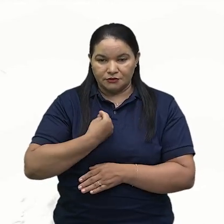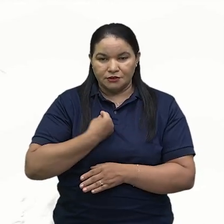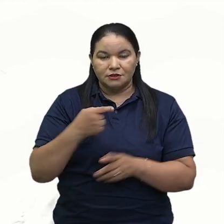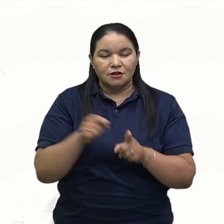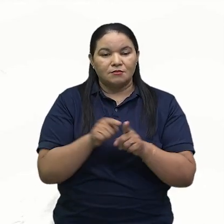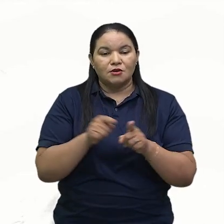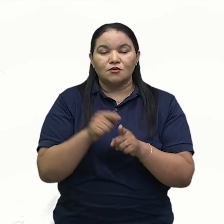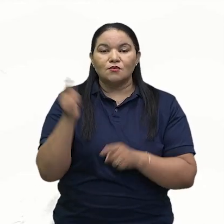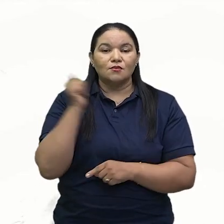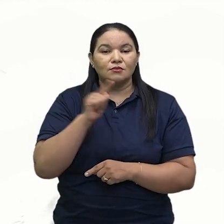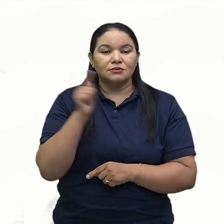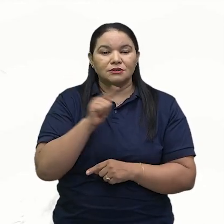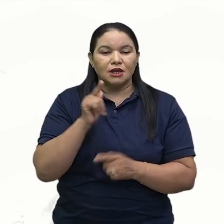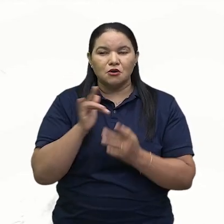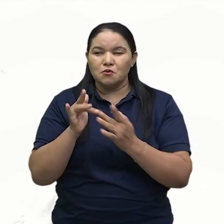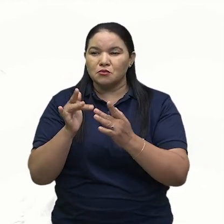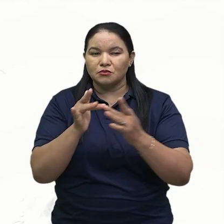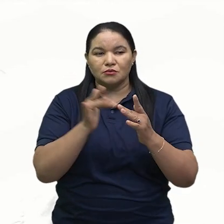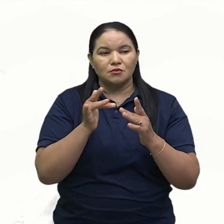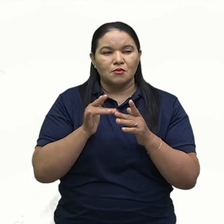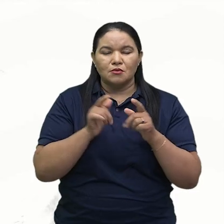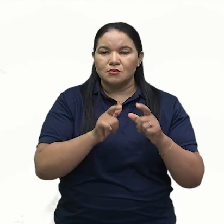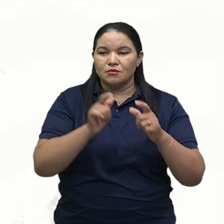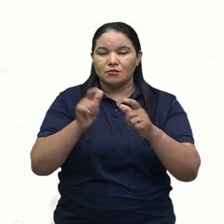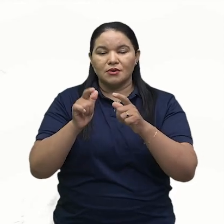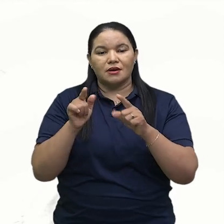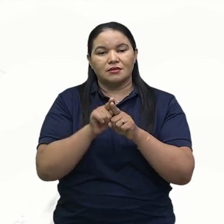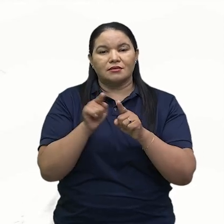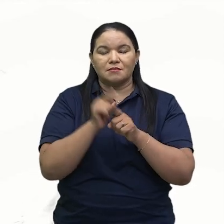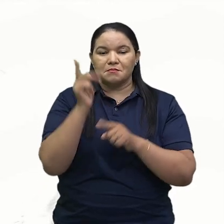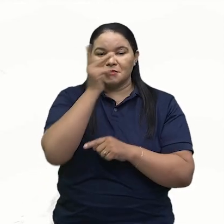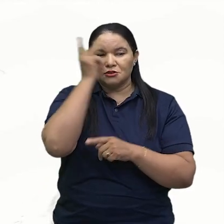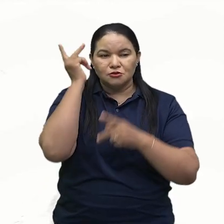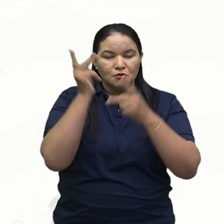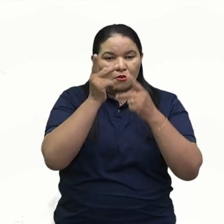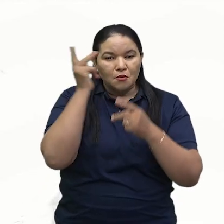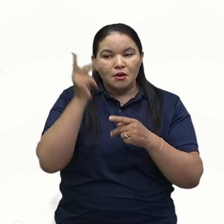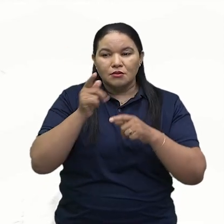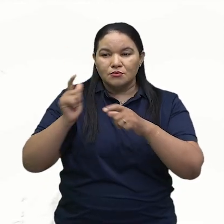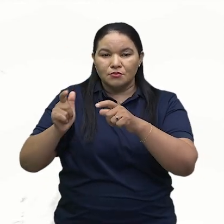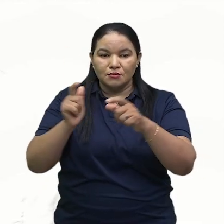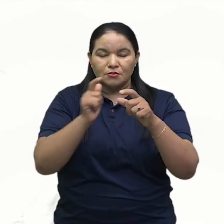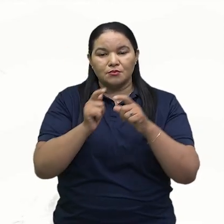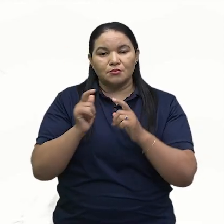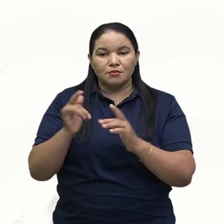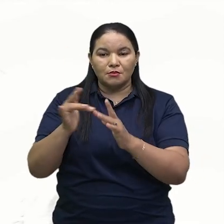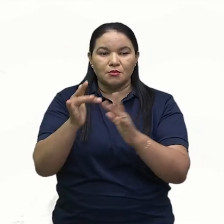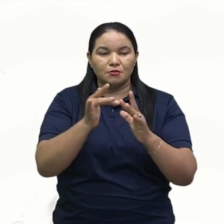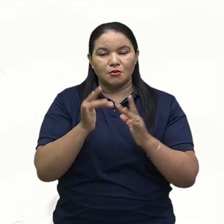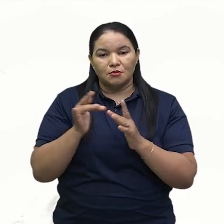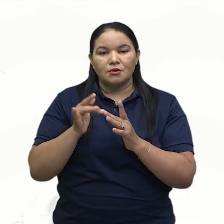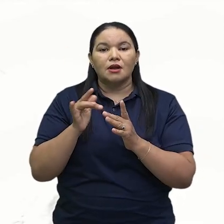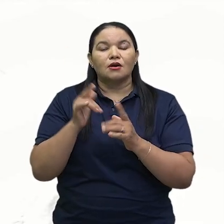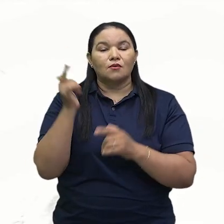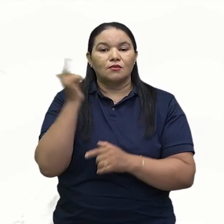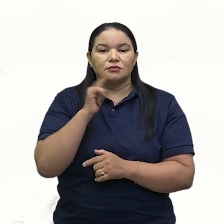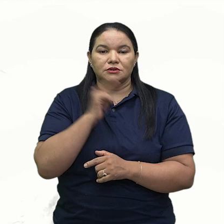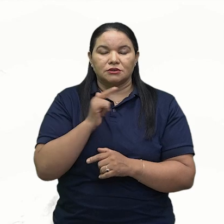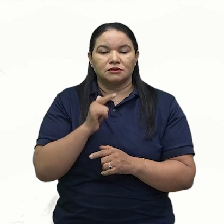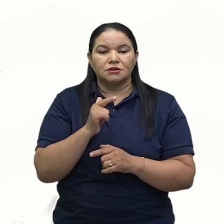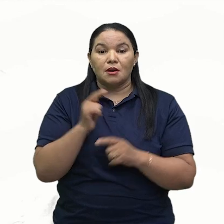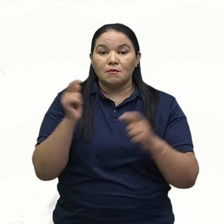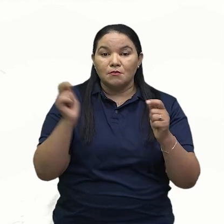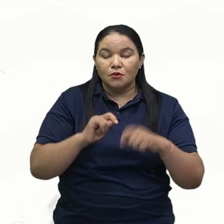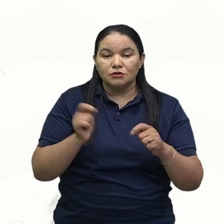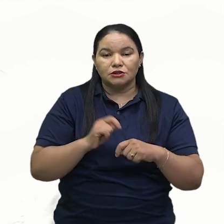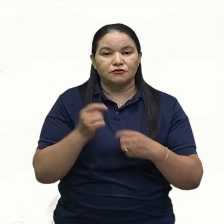temos uma maior conexão entre os lugares e entre as pessoas. Essa maior conexão só foi possível